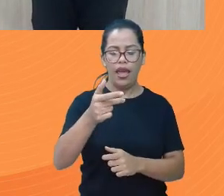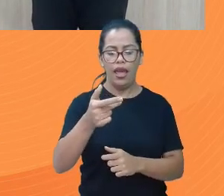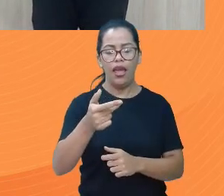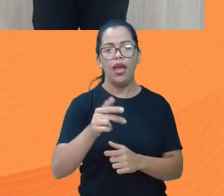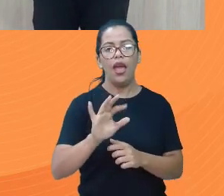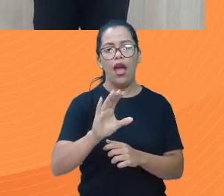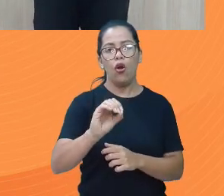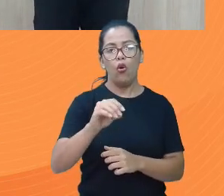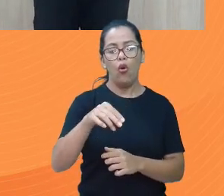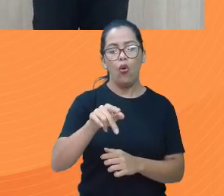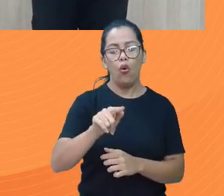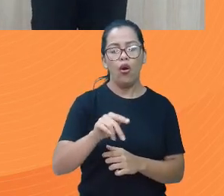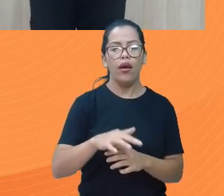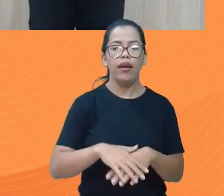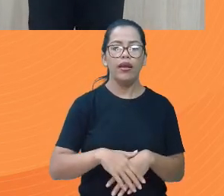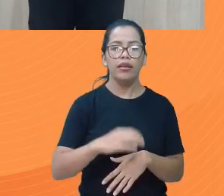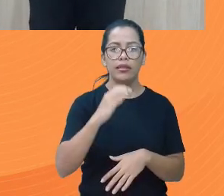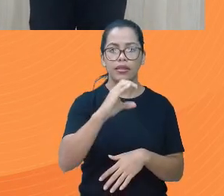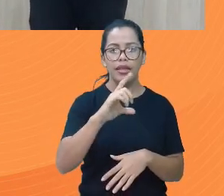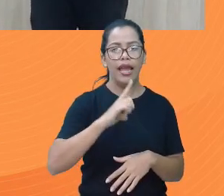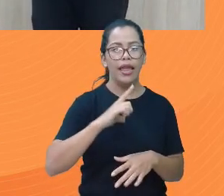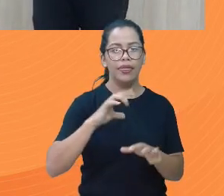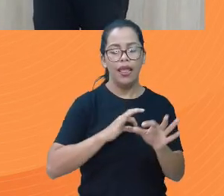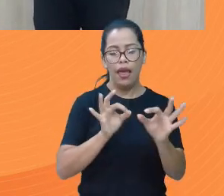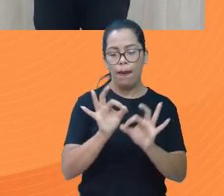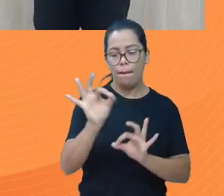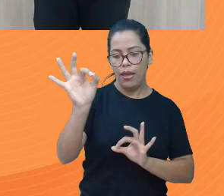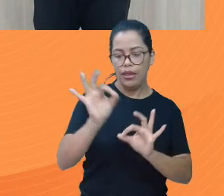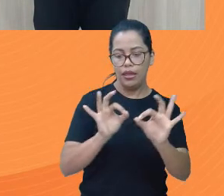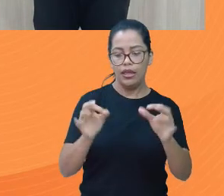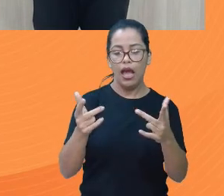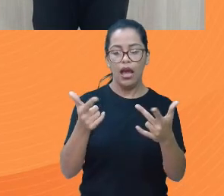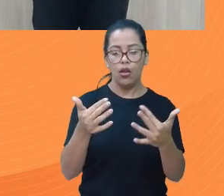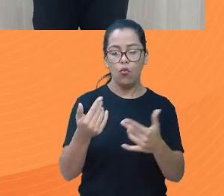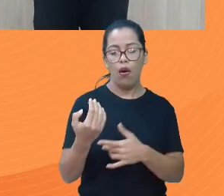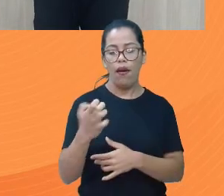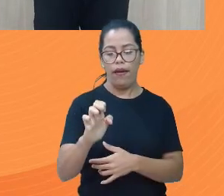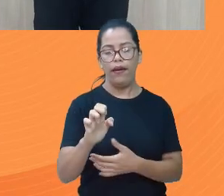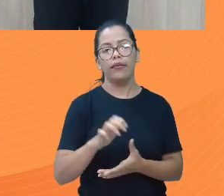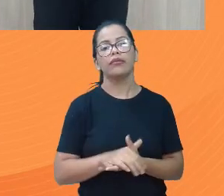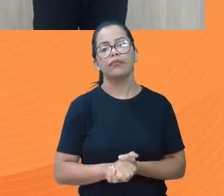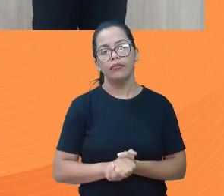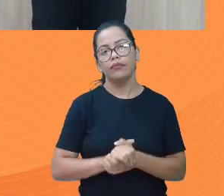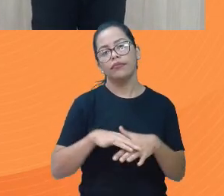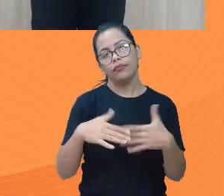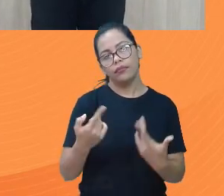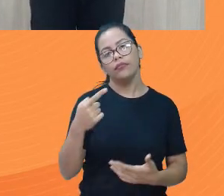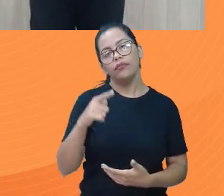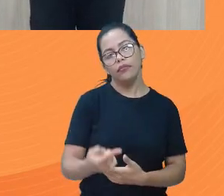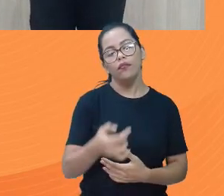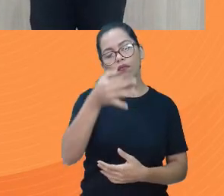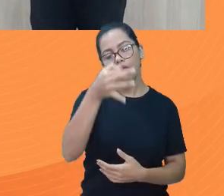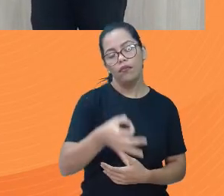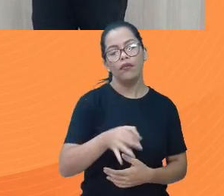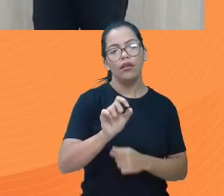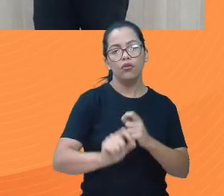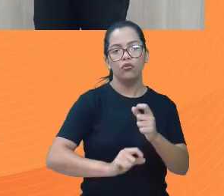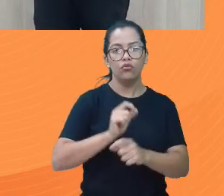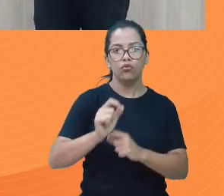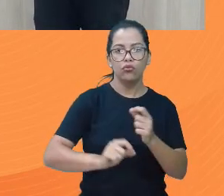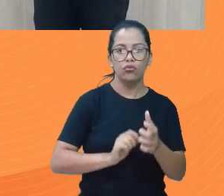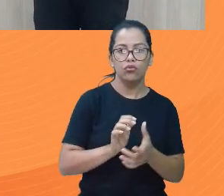congruente, ou seja, ele tem a mesma medida que o ângulo E, certo? Então, essa é a definição aí de